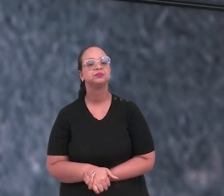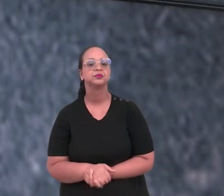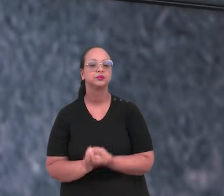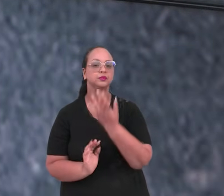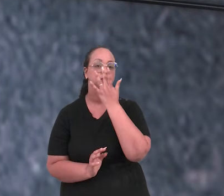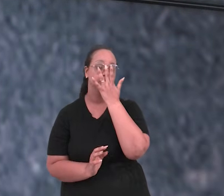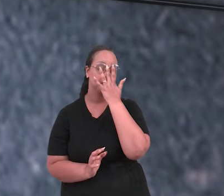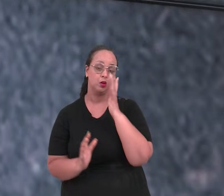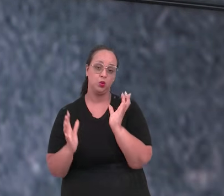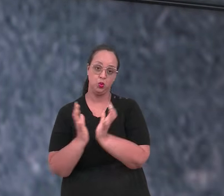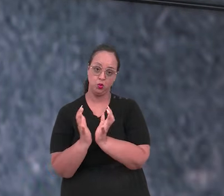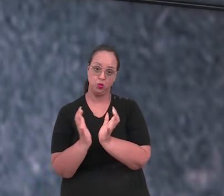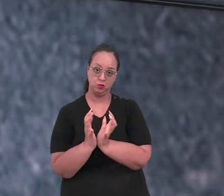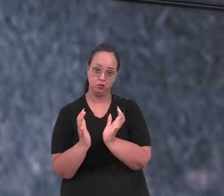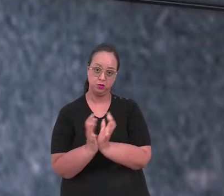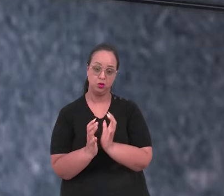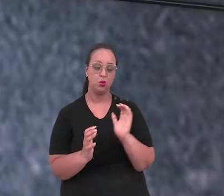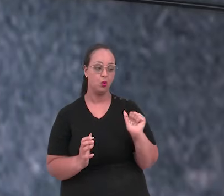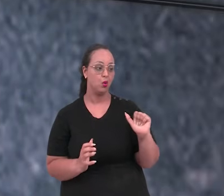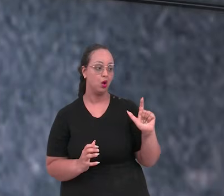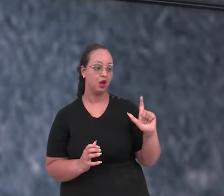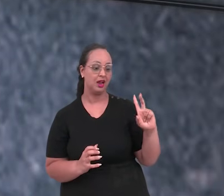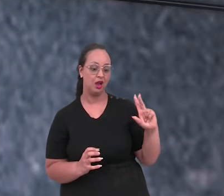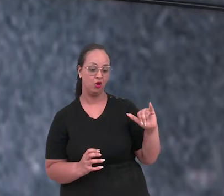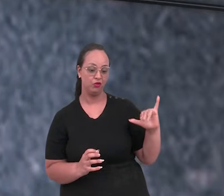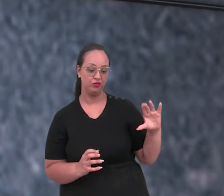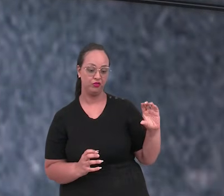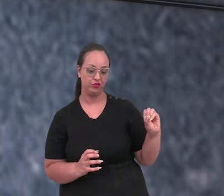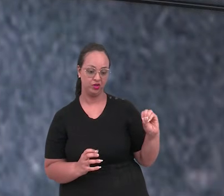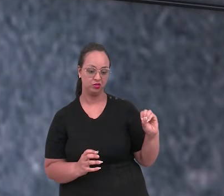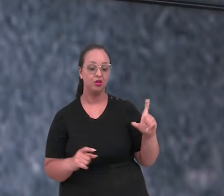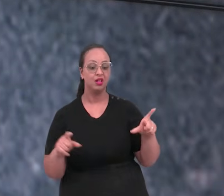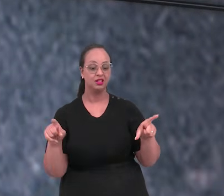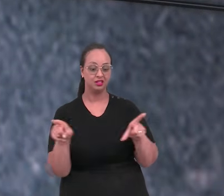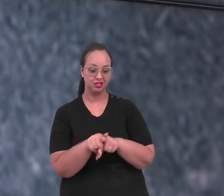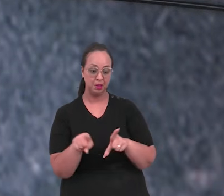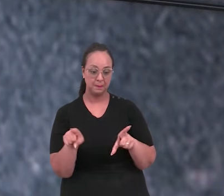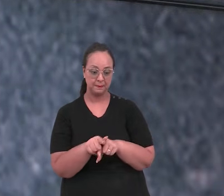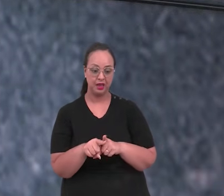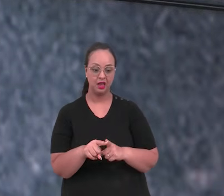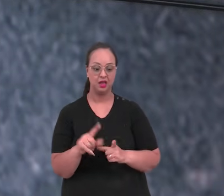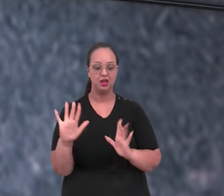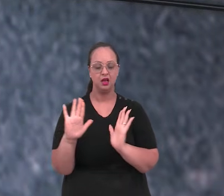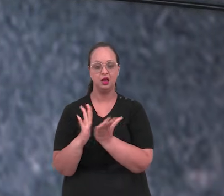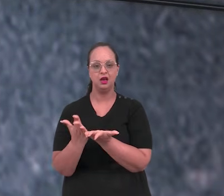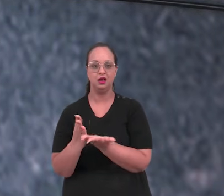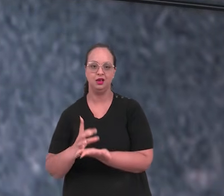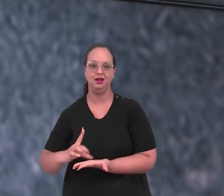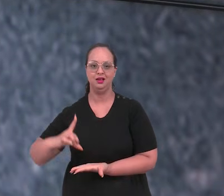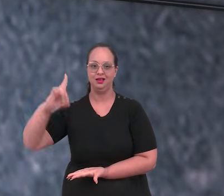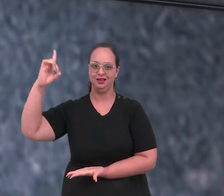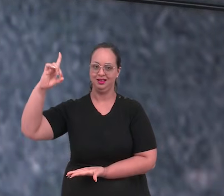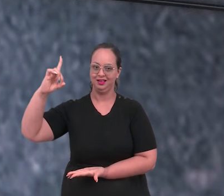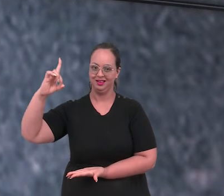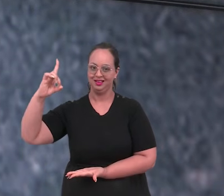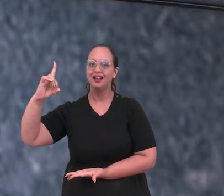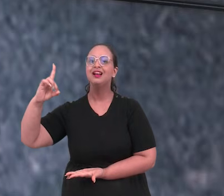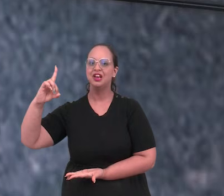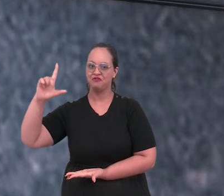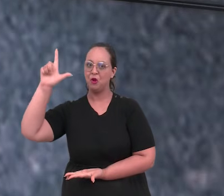religião cristã, do Calvino. Entrou a Bíblia traduzida por Lutero, entrou no Index.